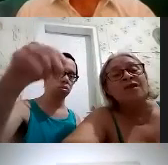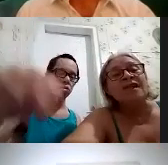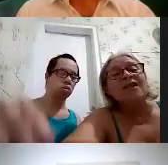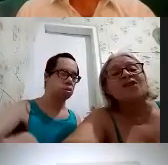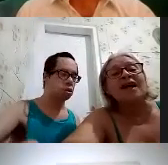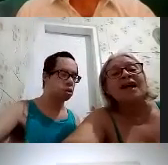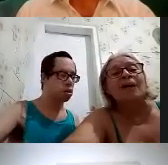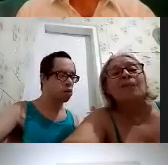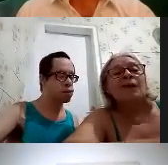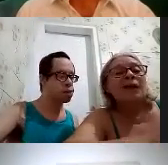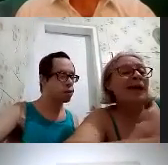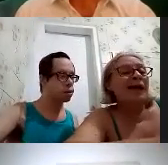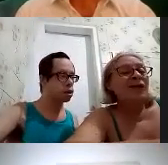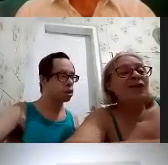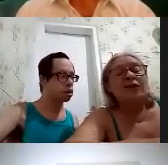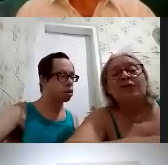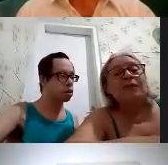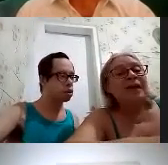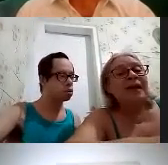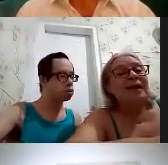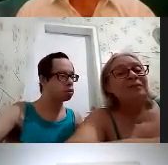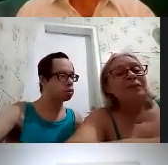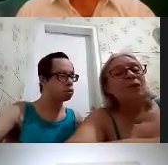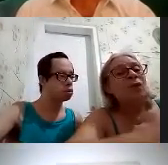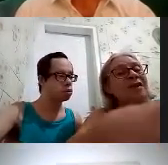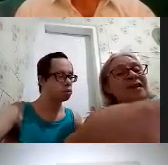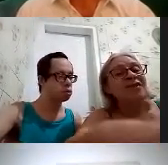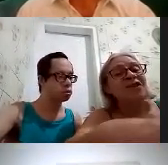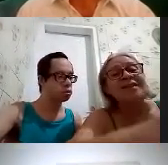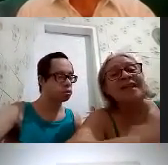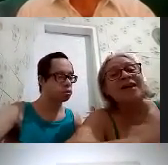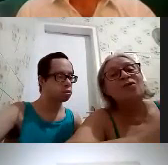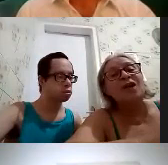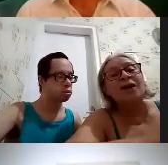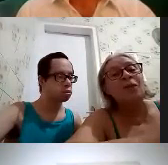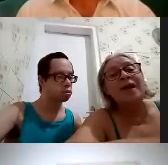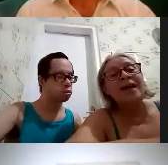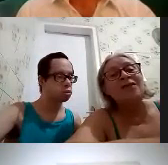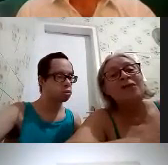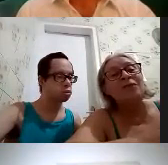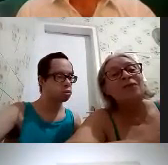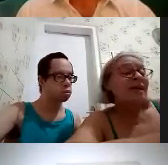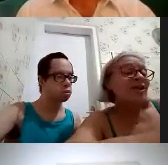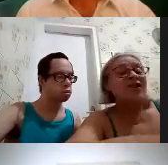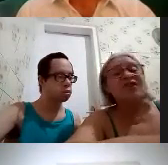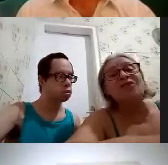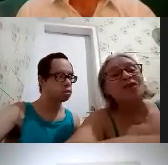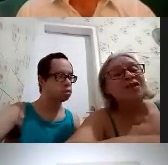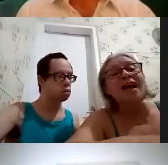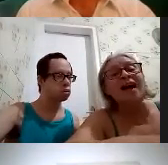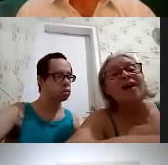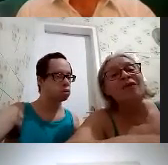lá sozinha, chega a enfermeira com coisinha de injeção, chega o médico, chega o